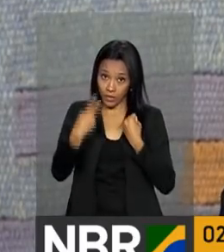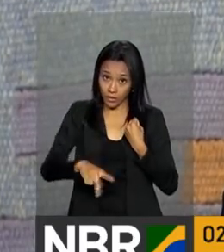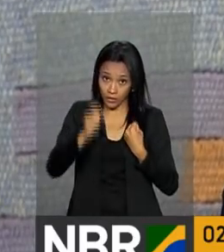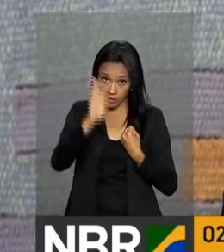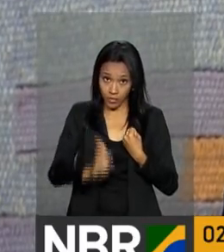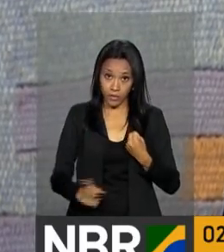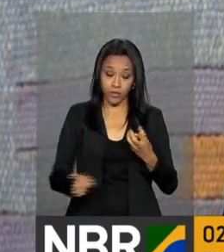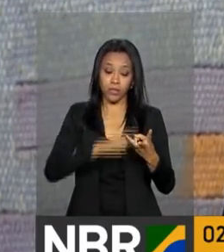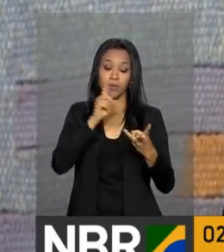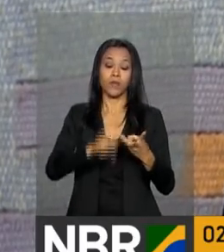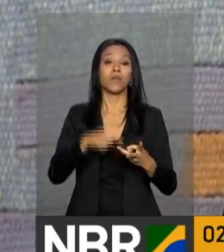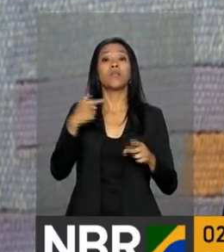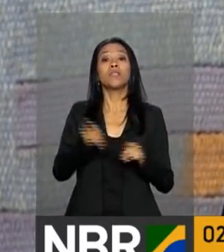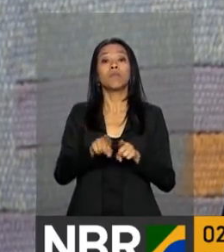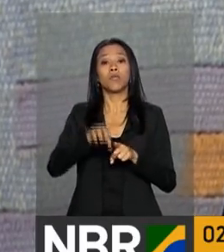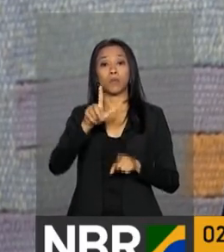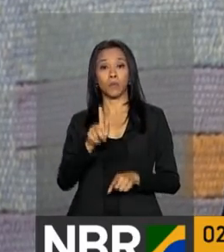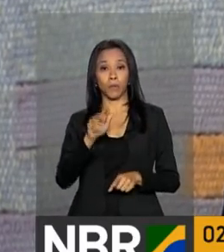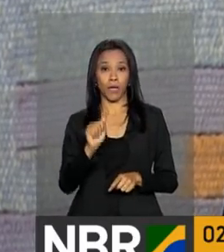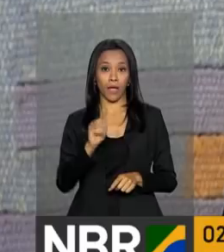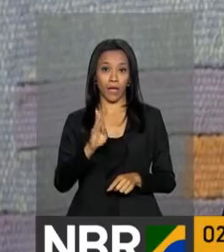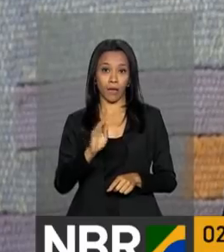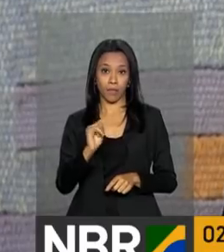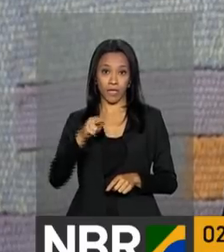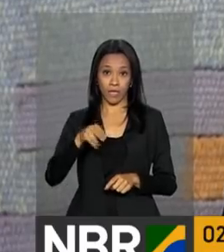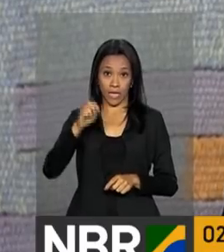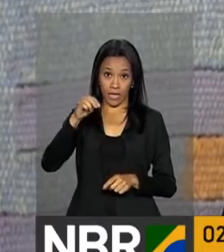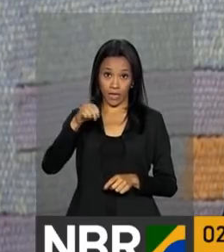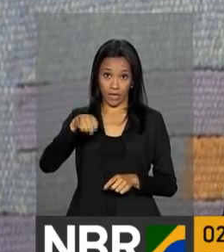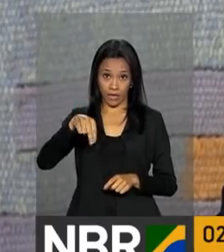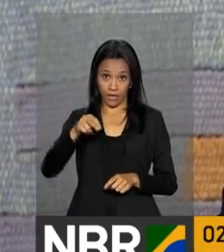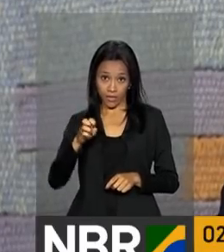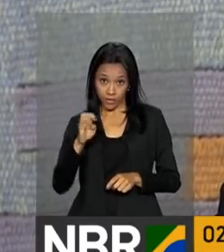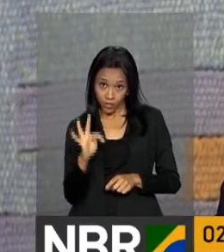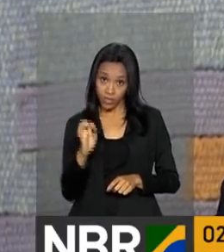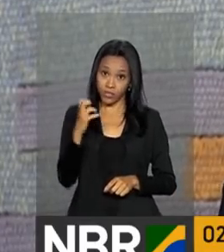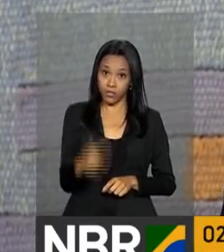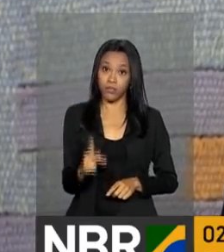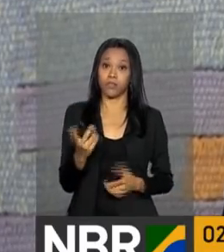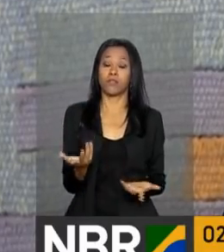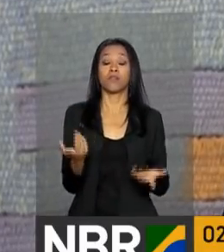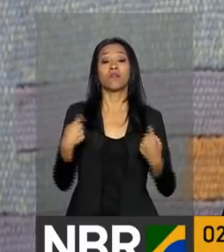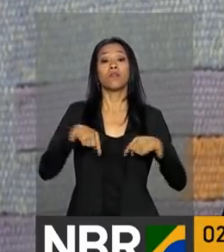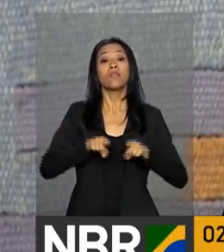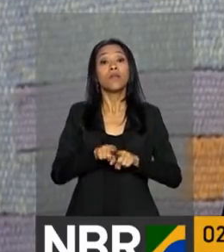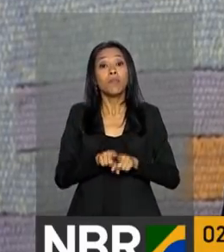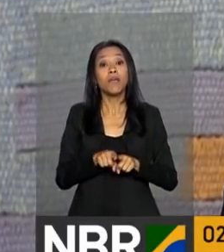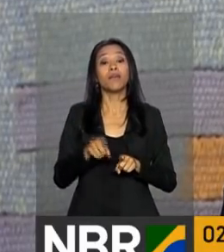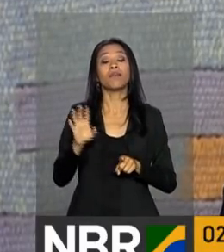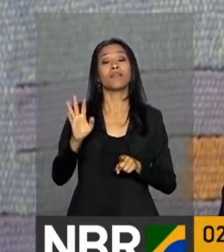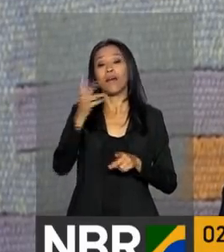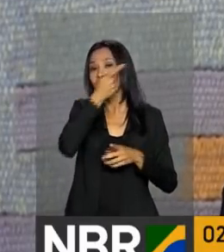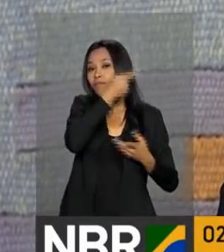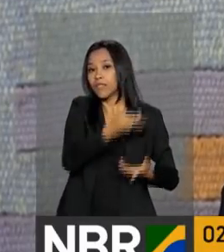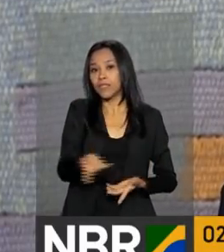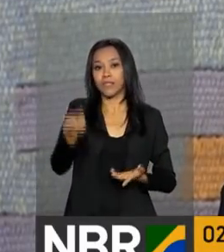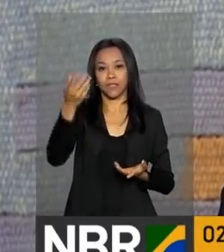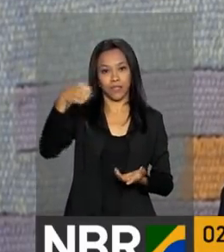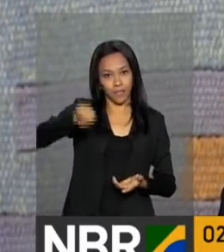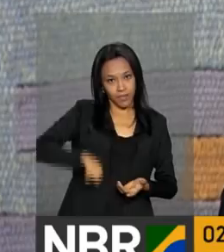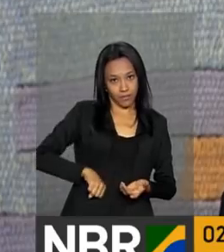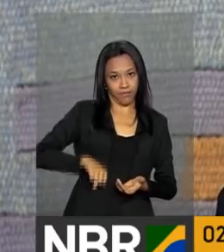Etigoi, do Gabinete de Segurança Institucional. E também na visita da chanceler